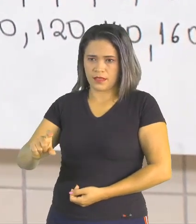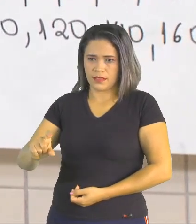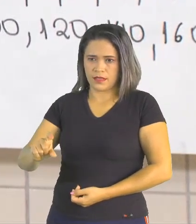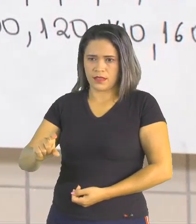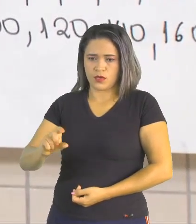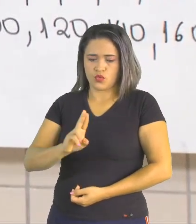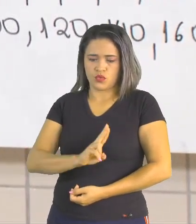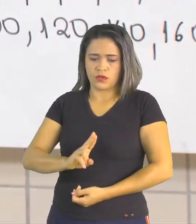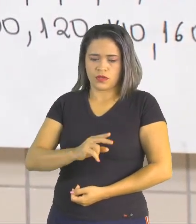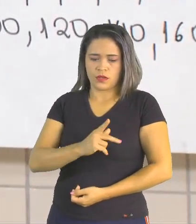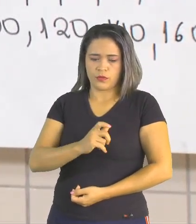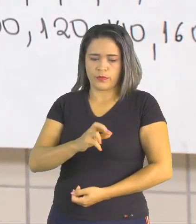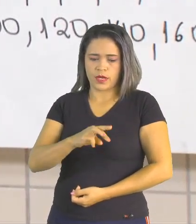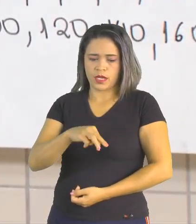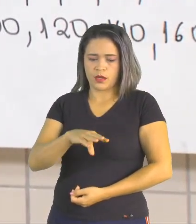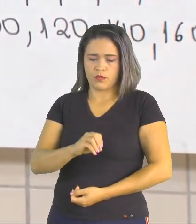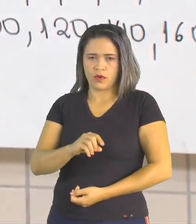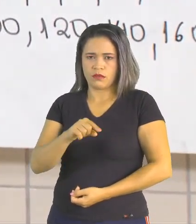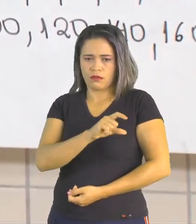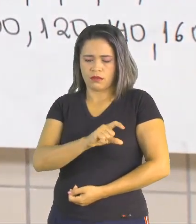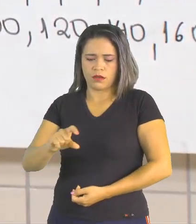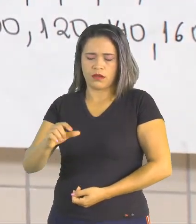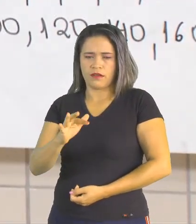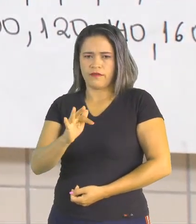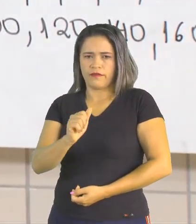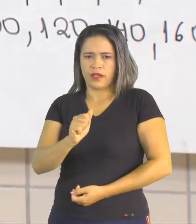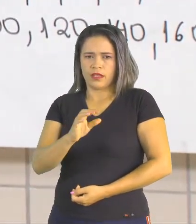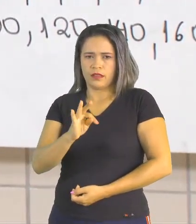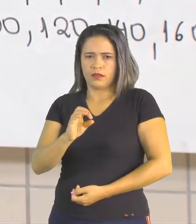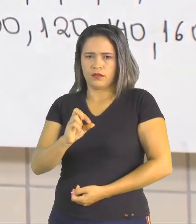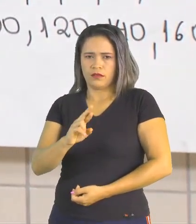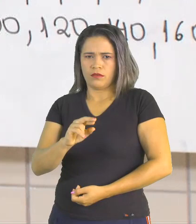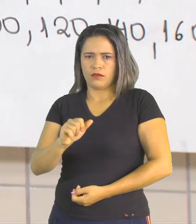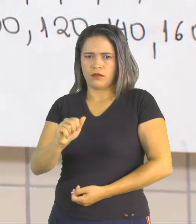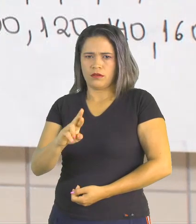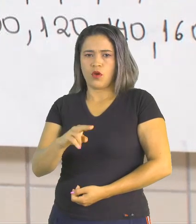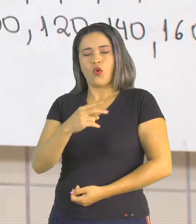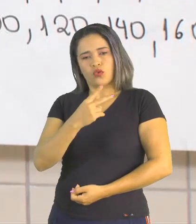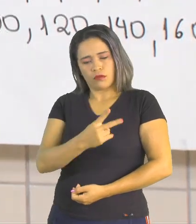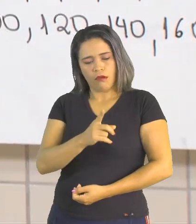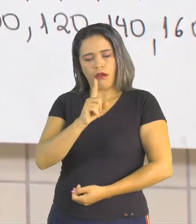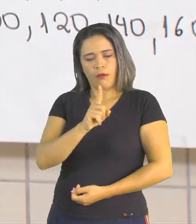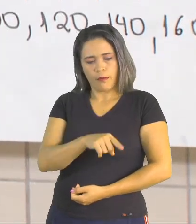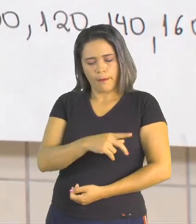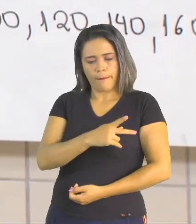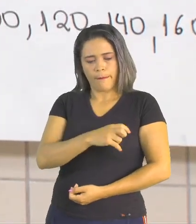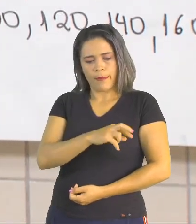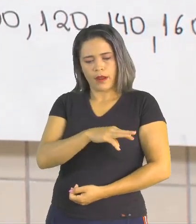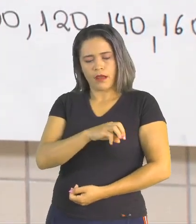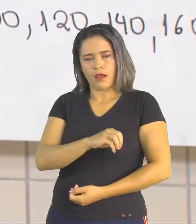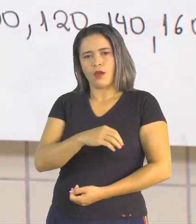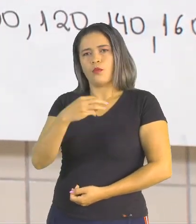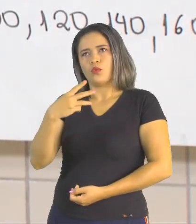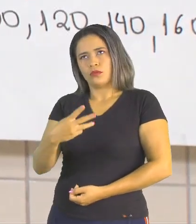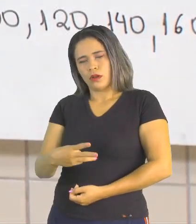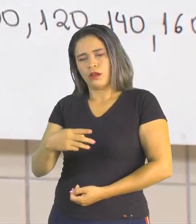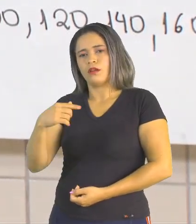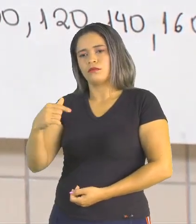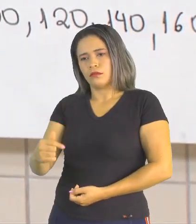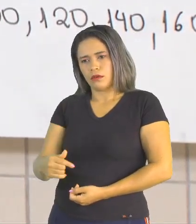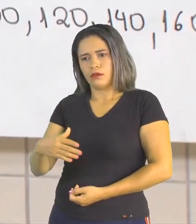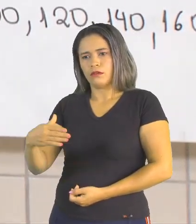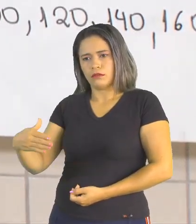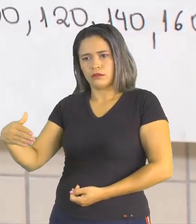números primos. O 2 é primo, o 3, tem o 5, tem o 7. E eu vou fazendo esse jogo